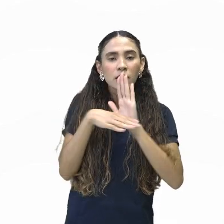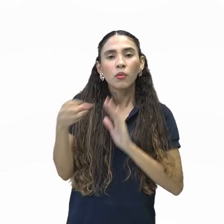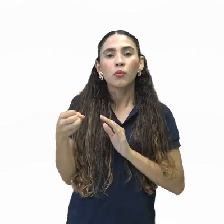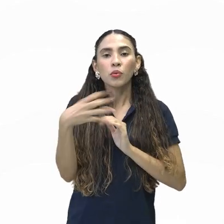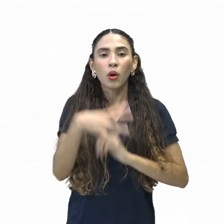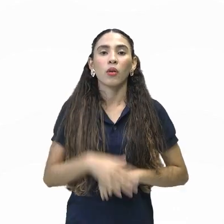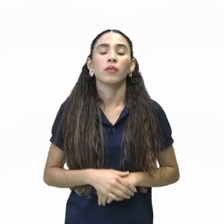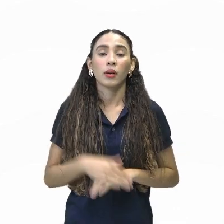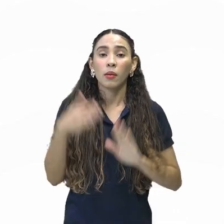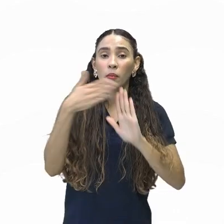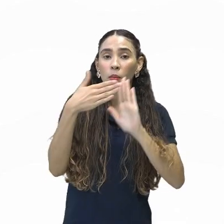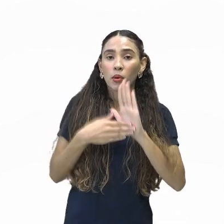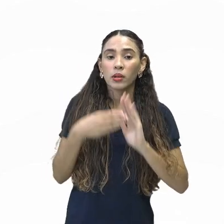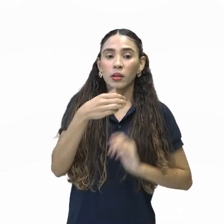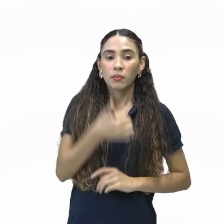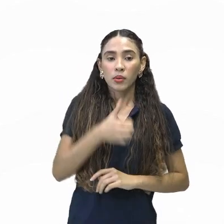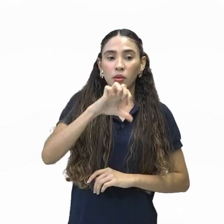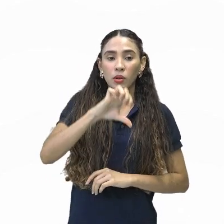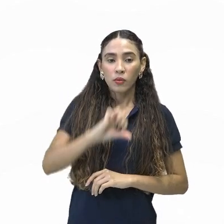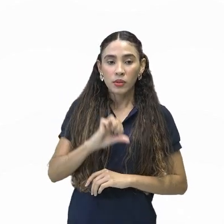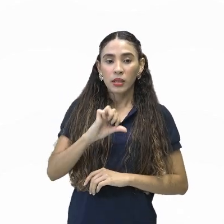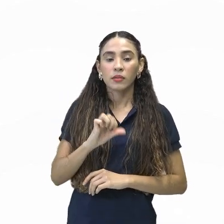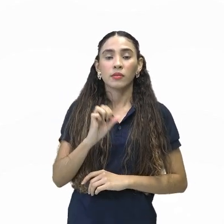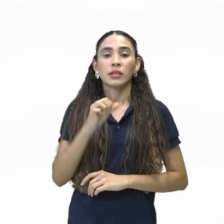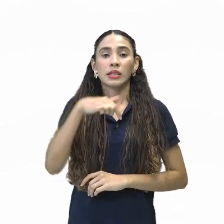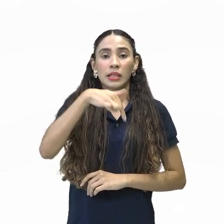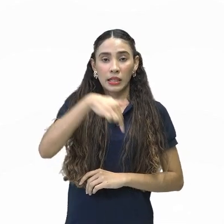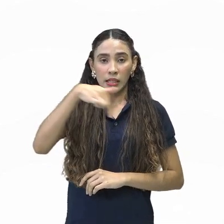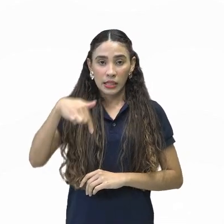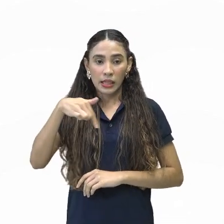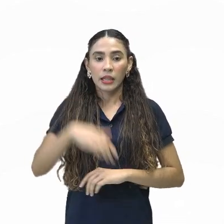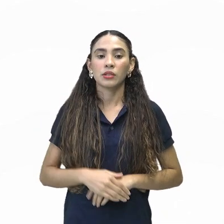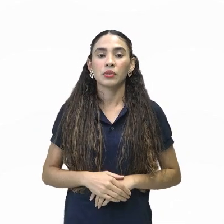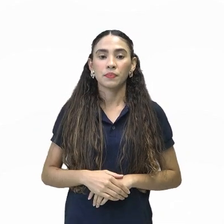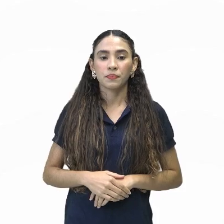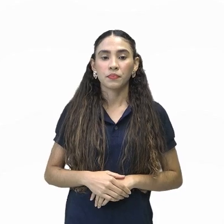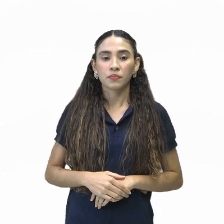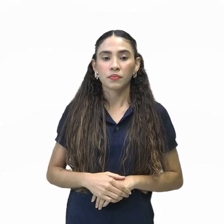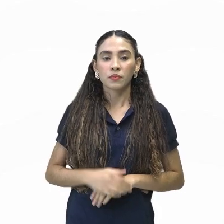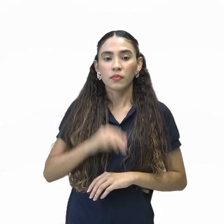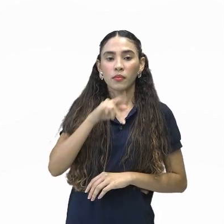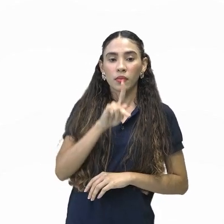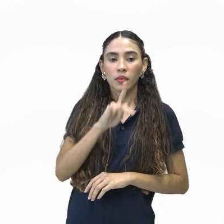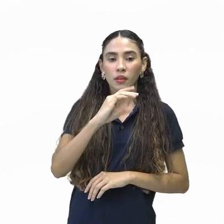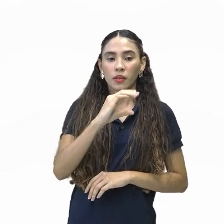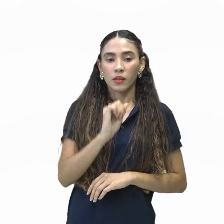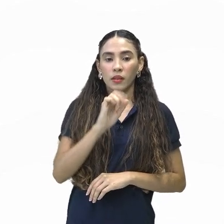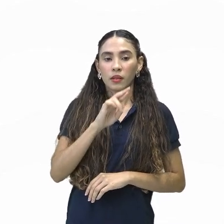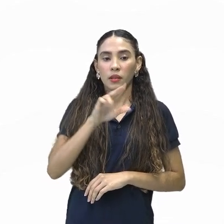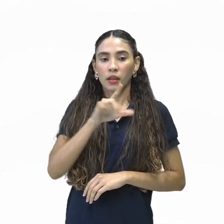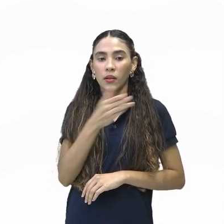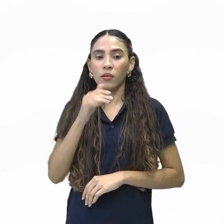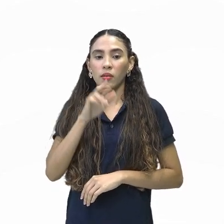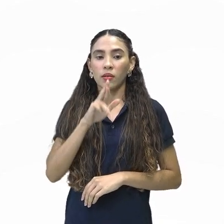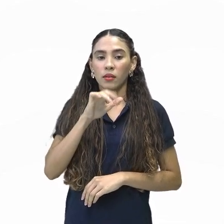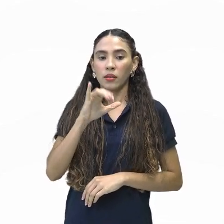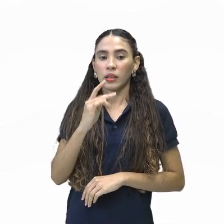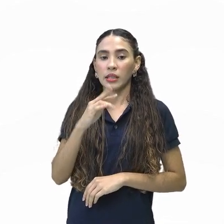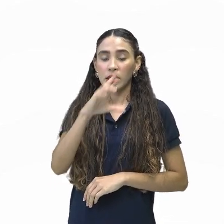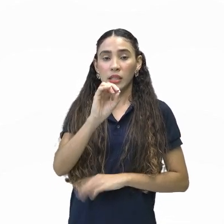recente, proposta em 1977 pelo Carl Richard Wuss.